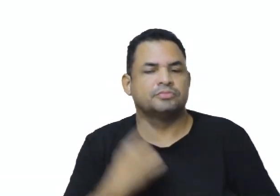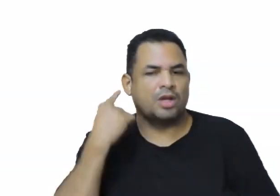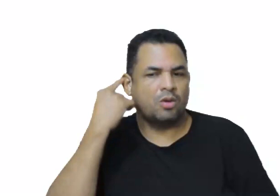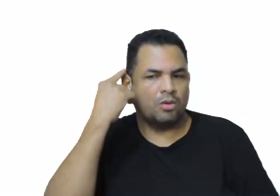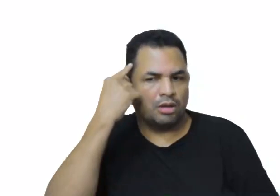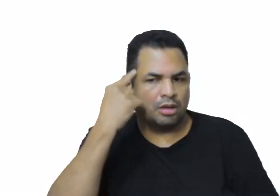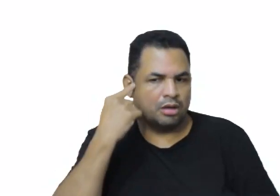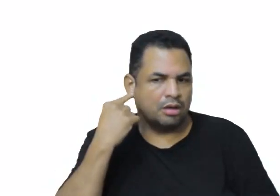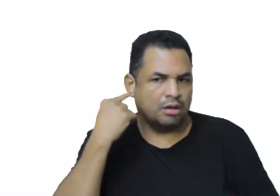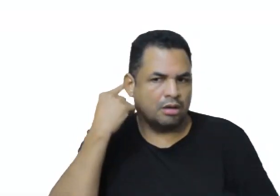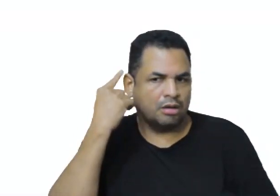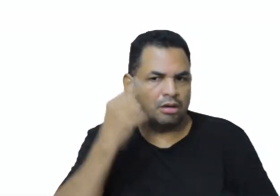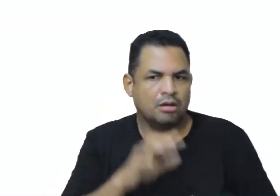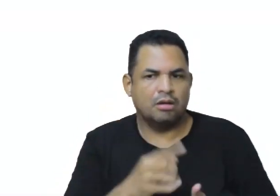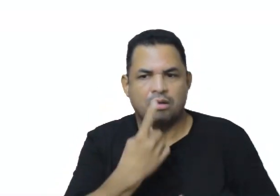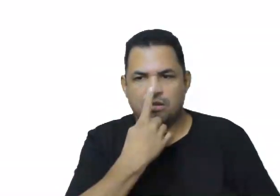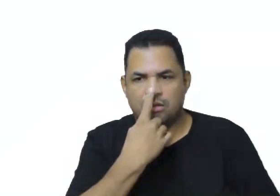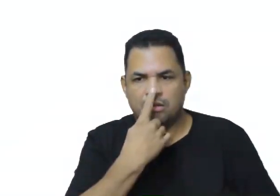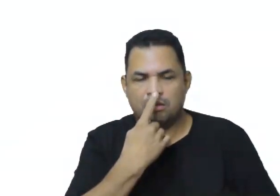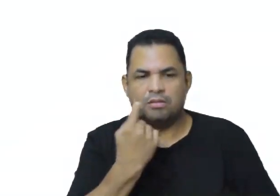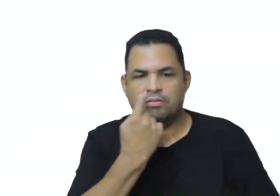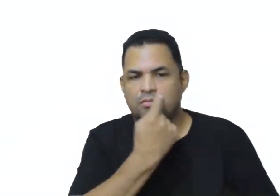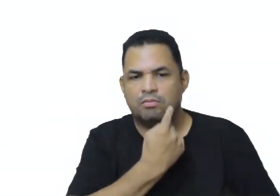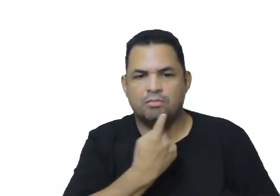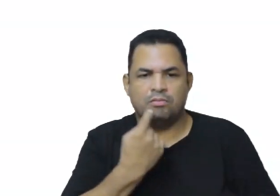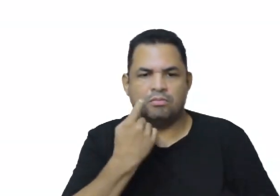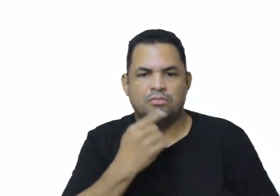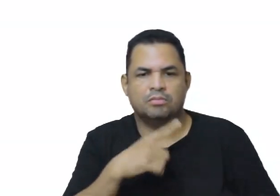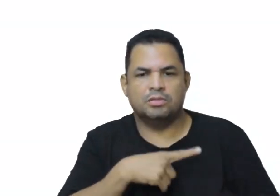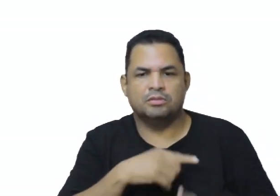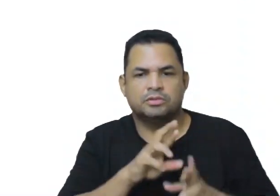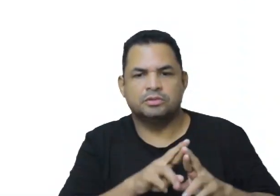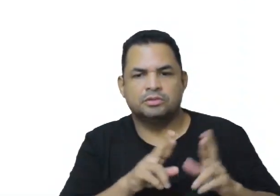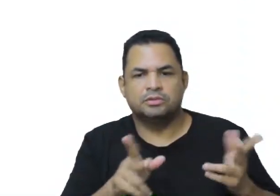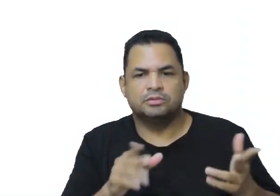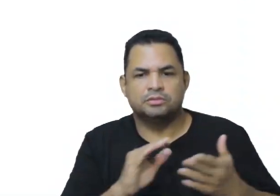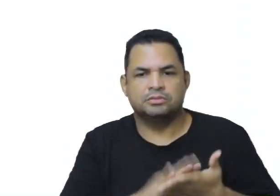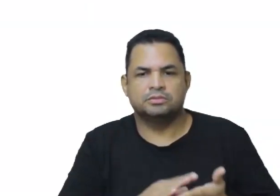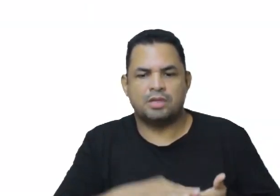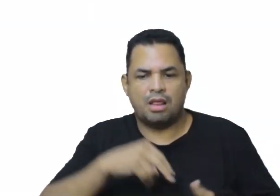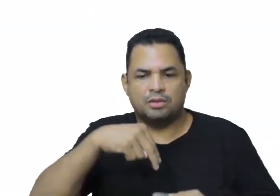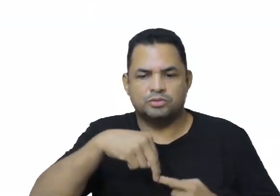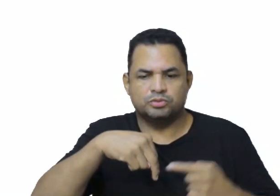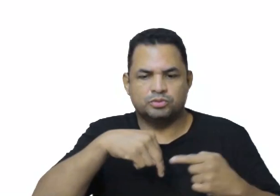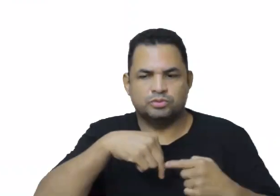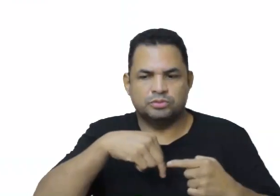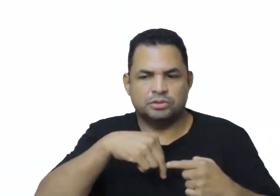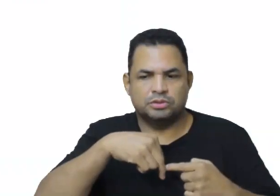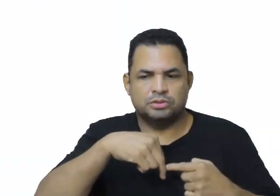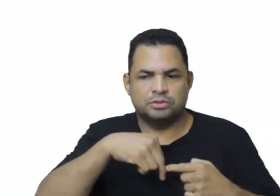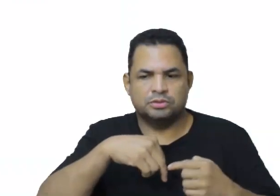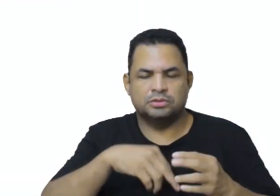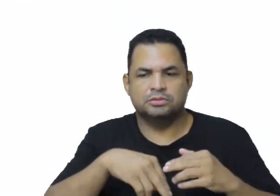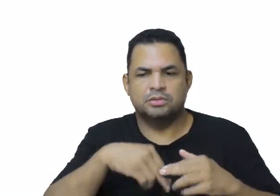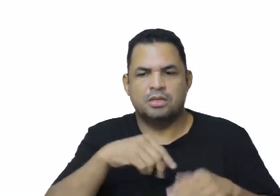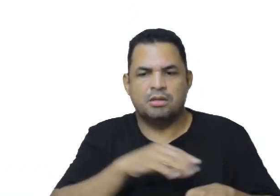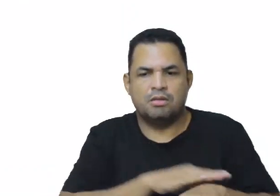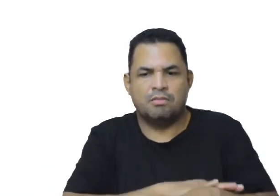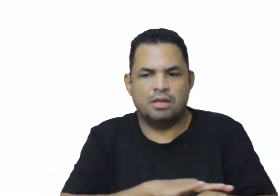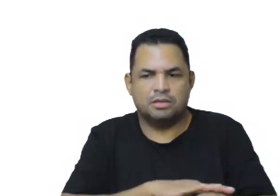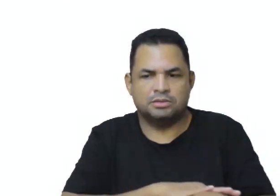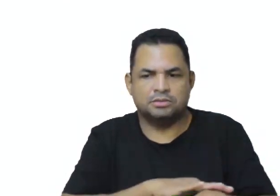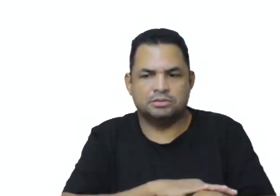tá, pessoal? Nariz, boca. Há uma distinção clara entre os membros superiores e inferiores, ou